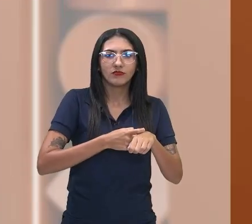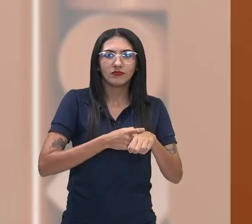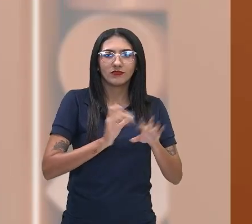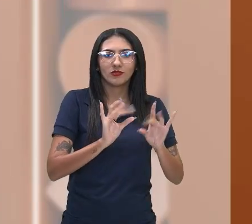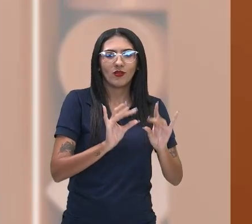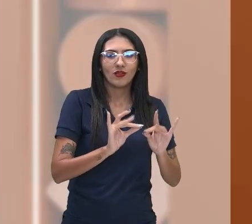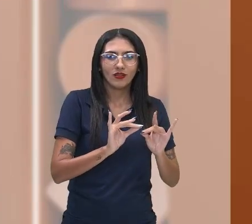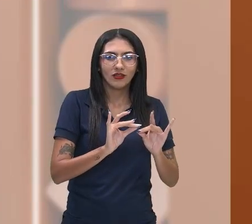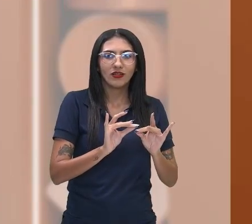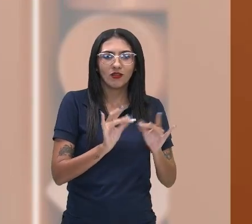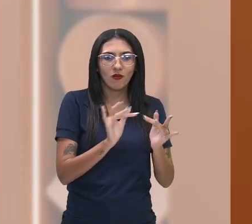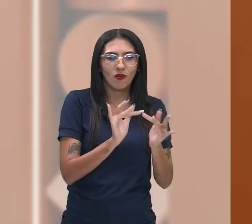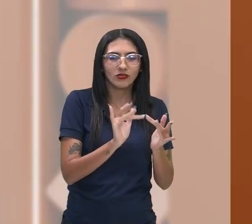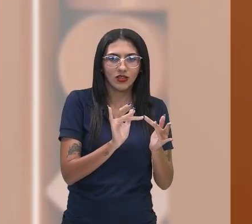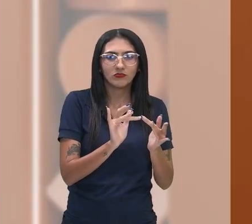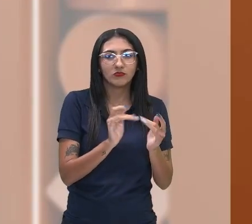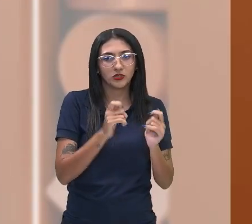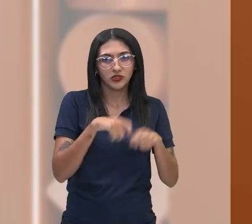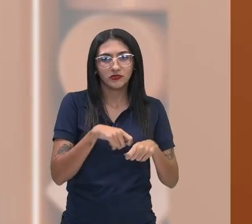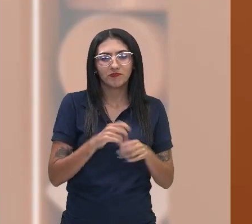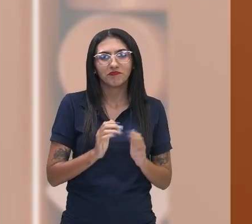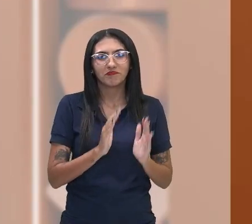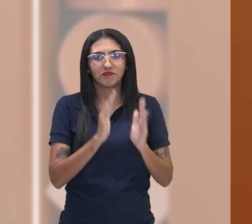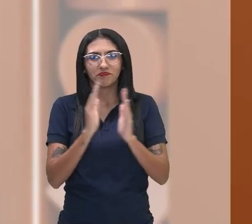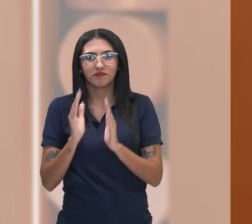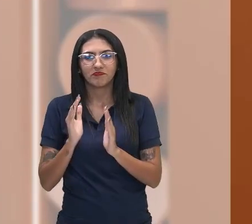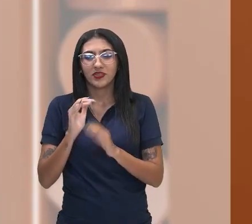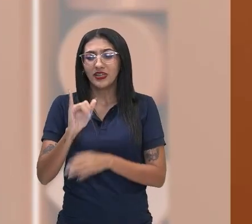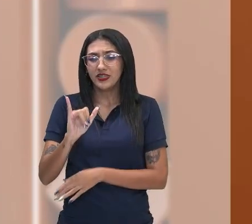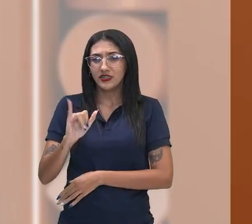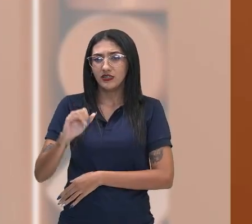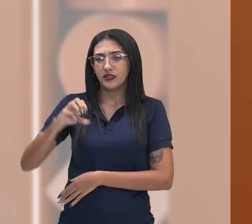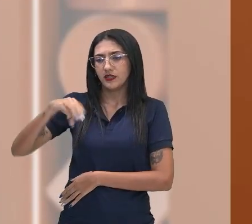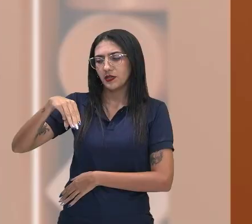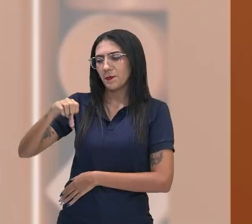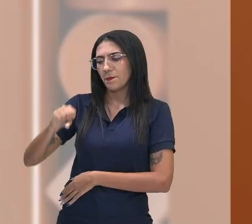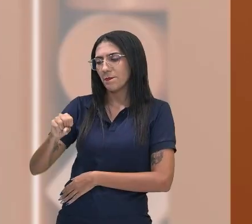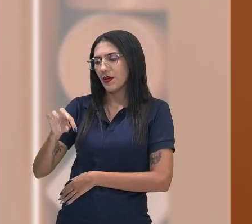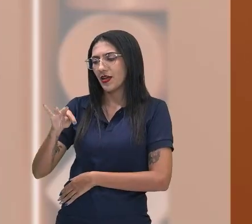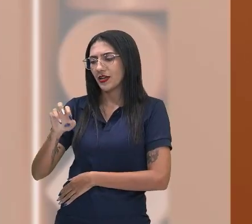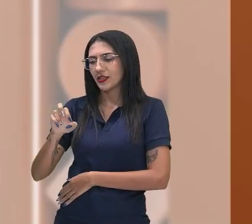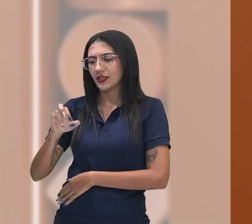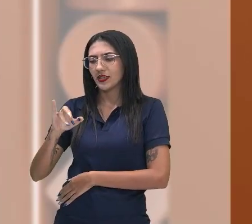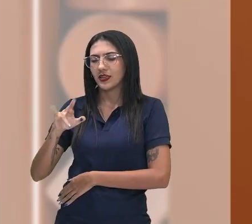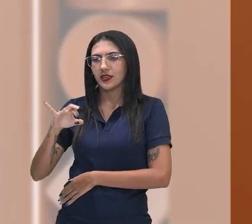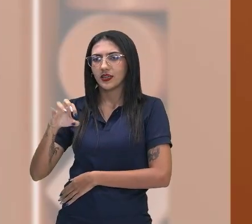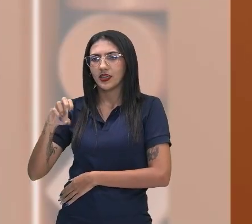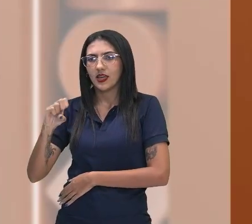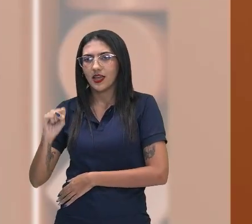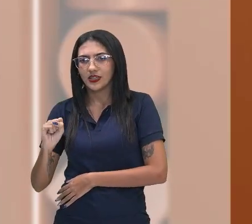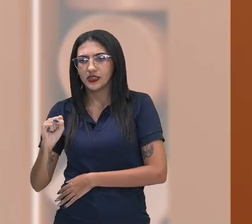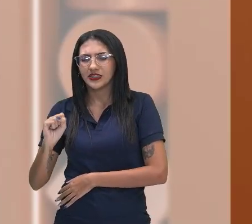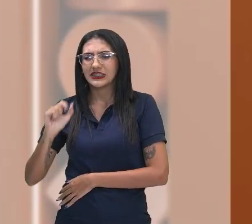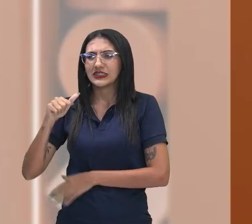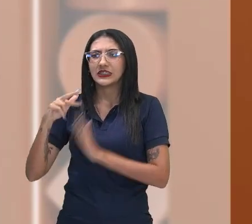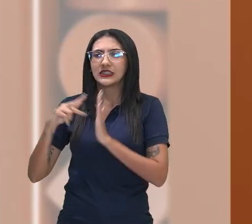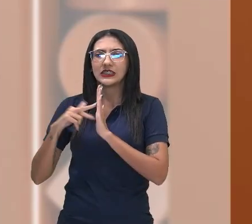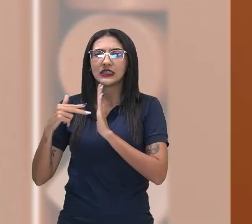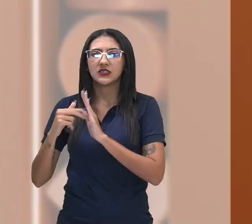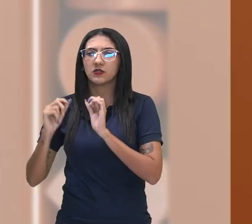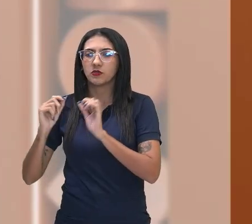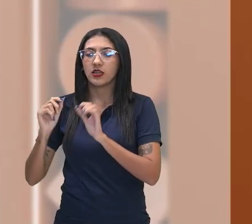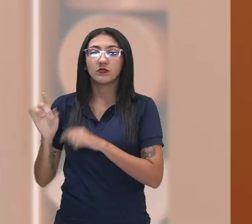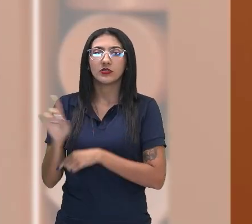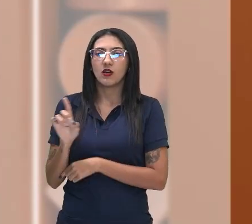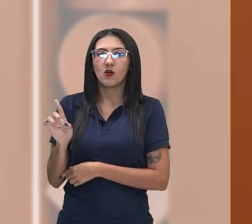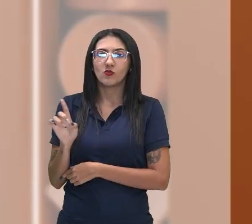fontes imateriais, já que você sabe que esse "i" à frente da palavra materiais é justamente a